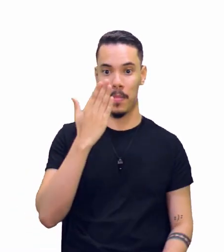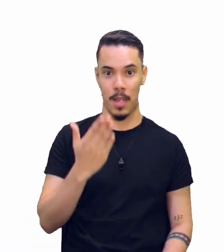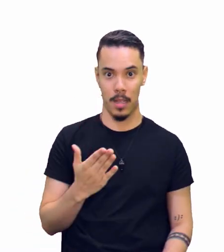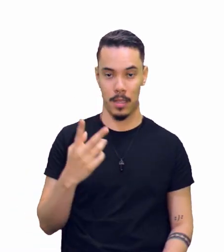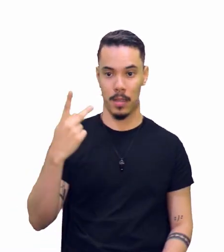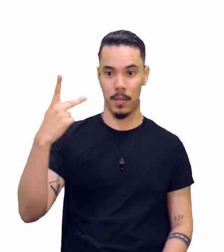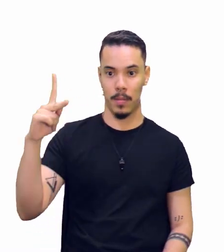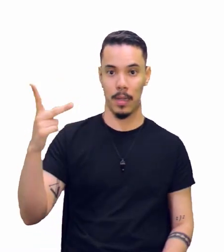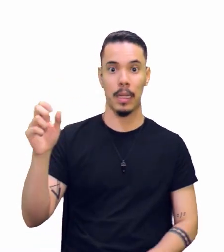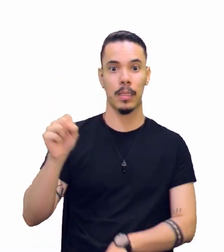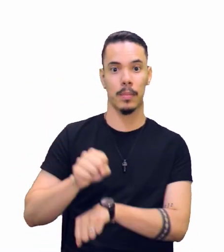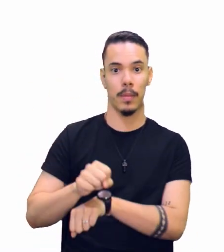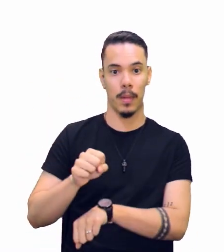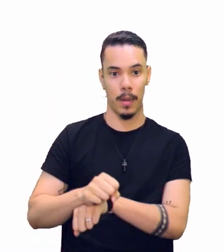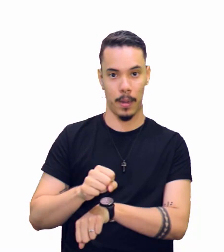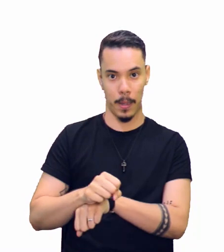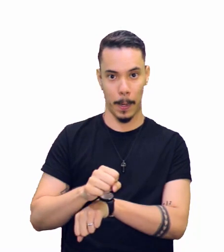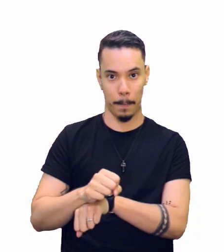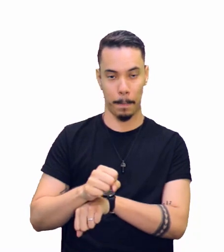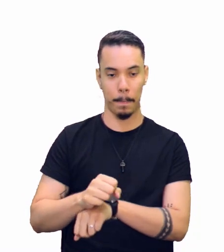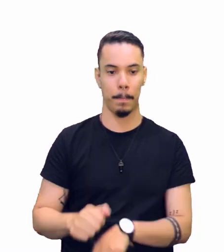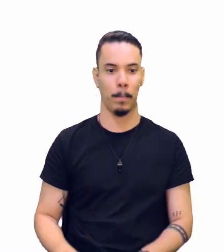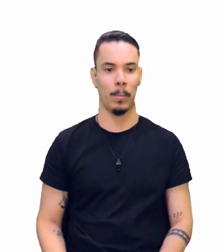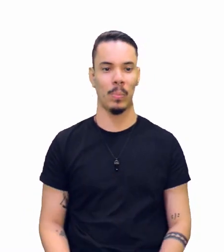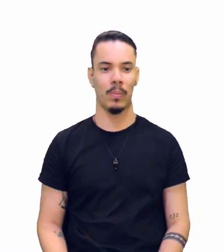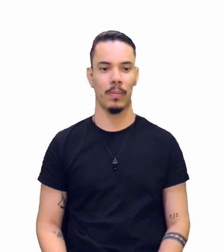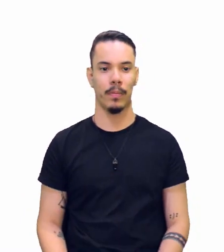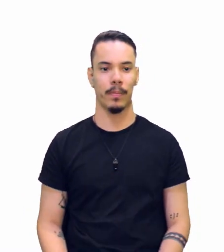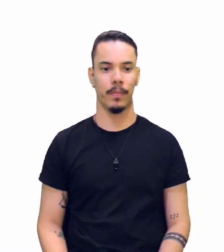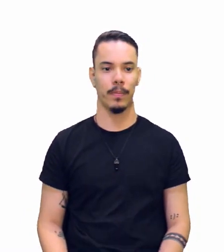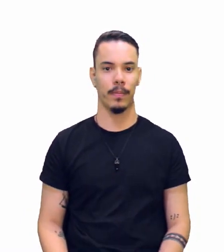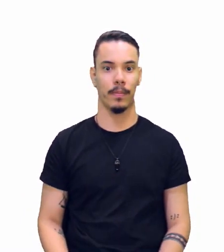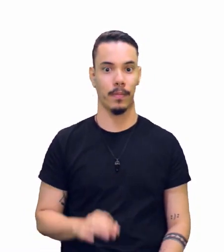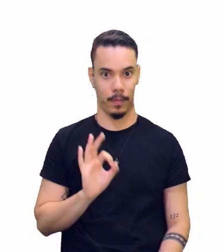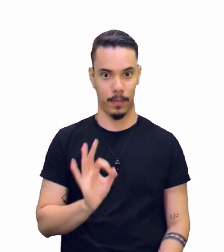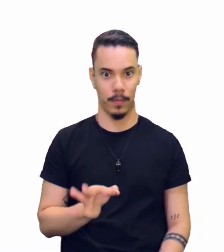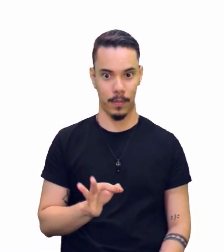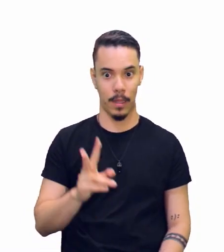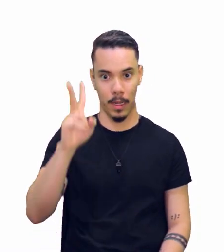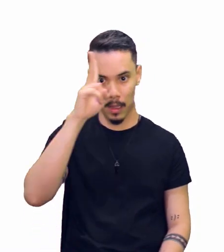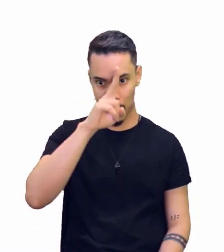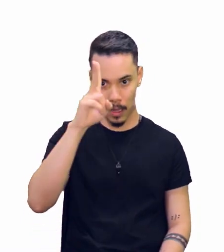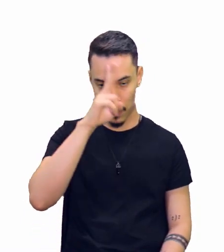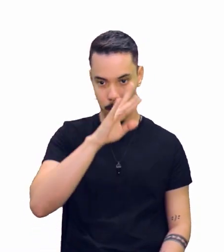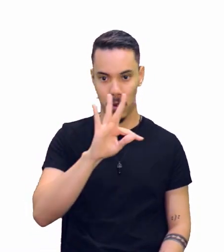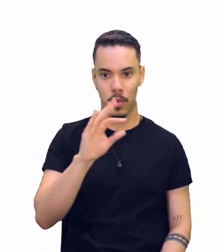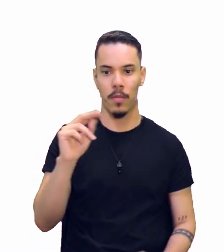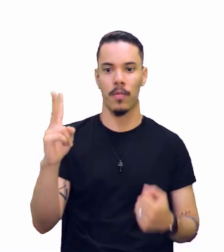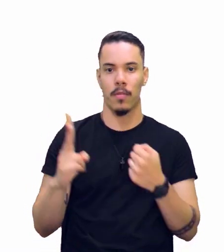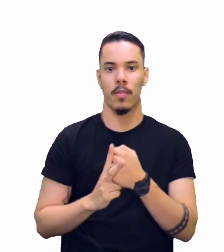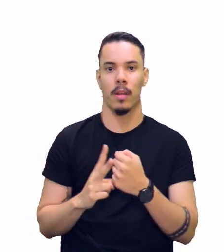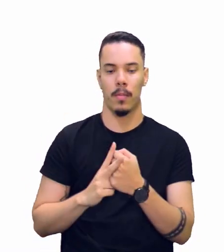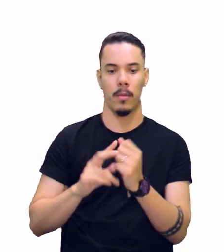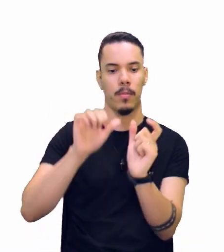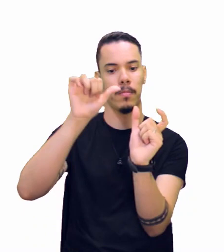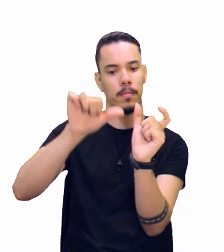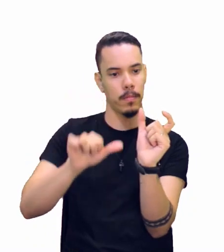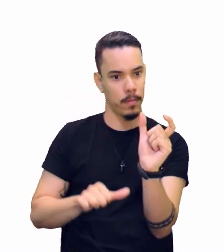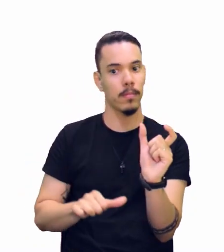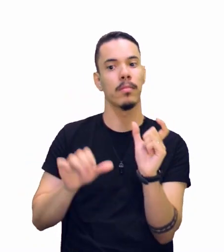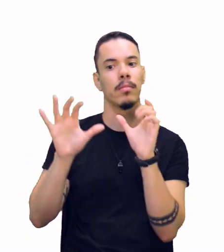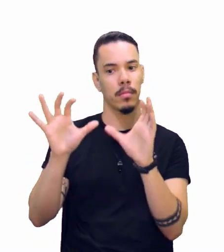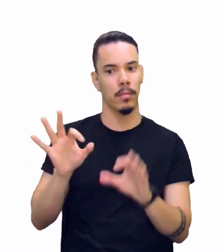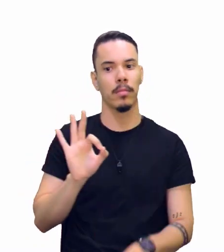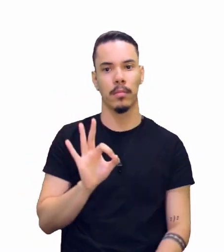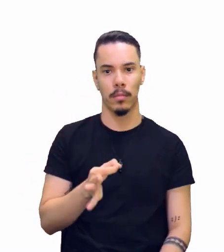ela esperar. To wait. To wait, lembra que o to na frente de um verbo deixei no infinitivo. E tá no infinitivo